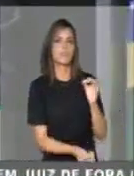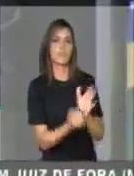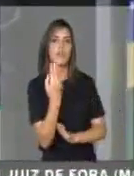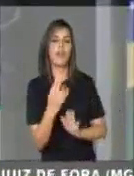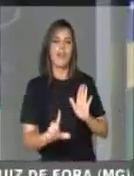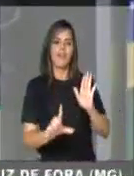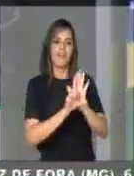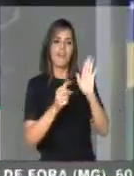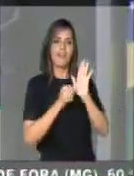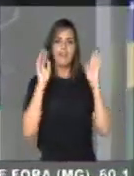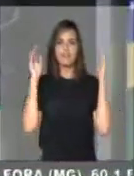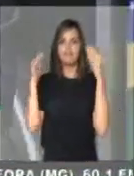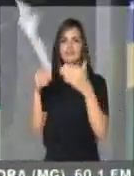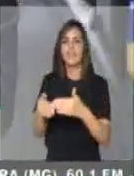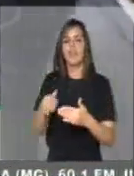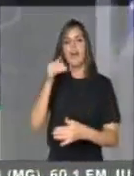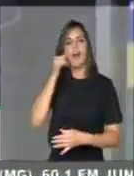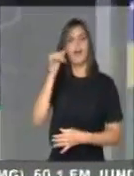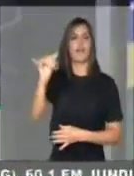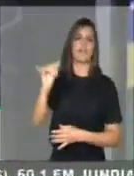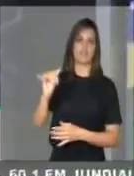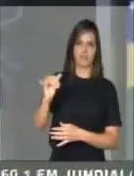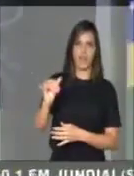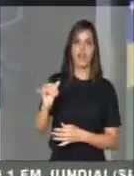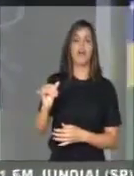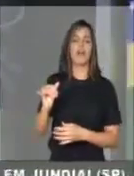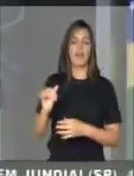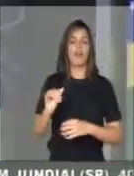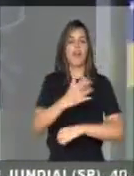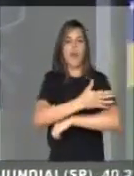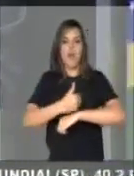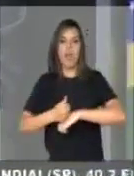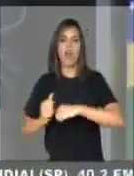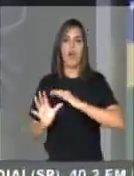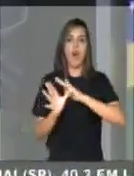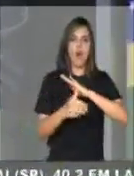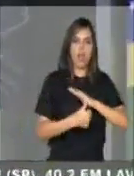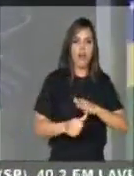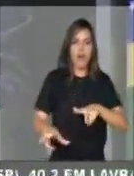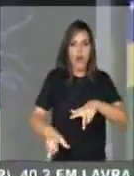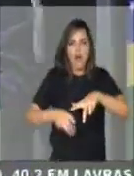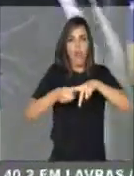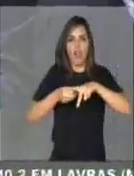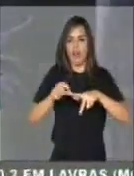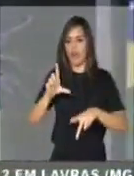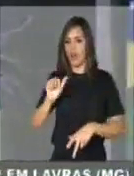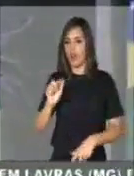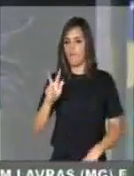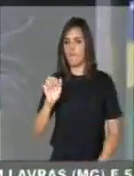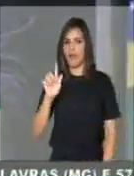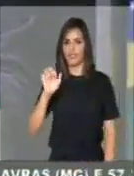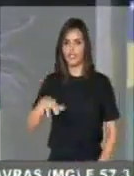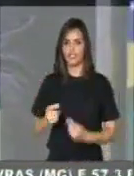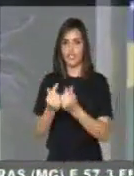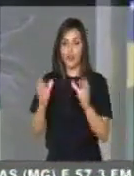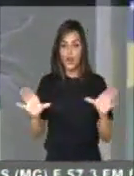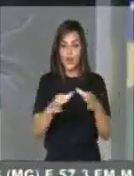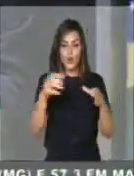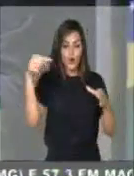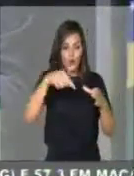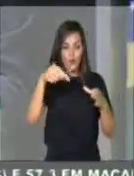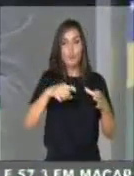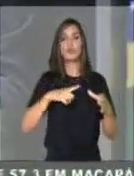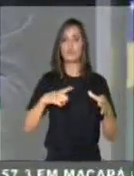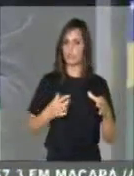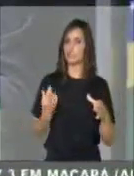e da política pública voltada à prevenção e à repressão das práticas ilícitas relacionadas à corrupção e à lavagem de dinheiro. O mencionado grupo de